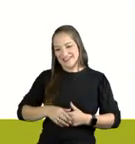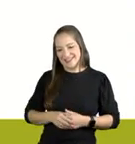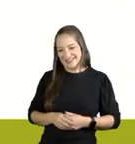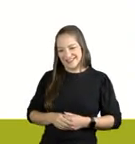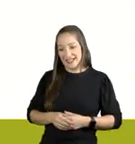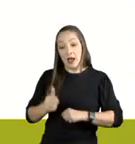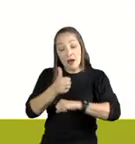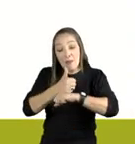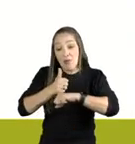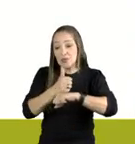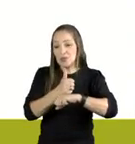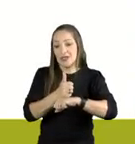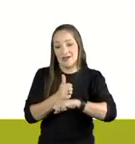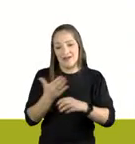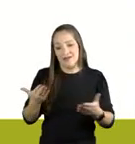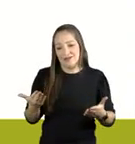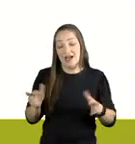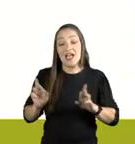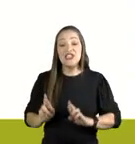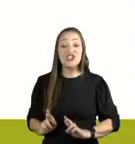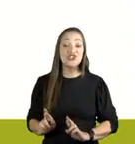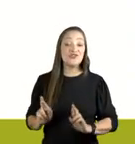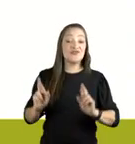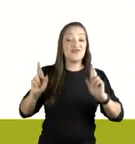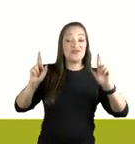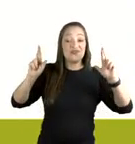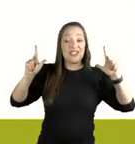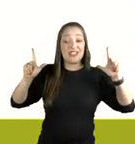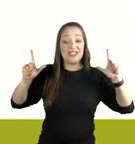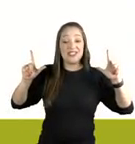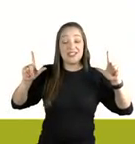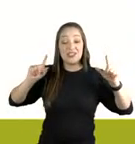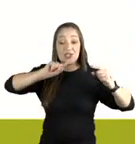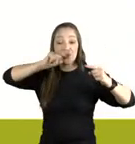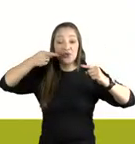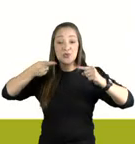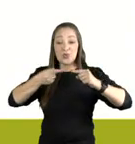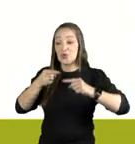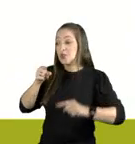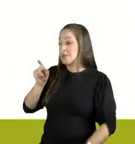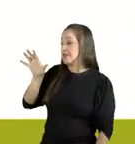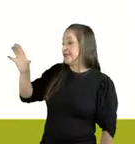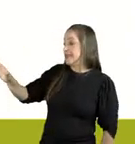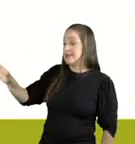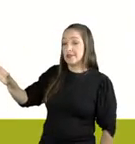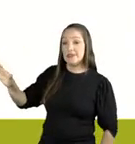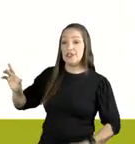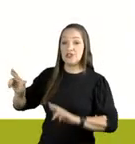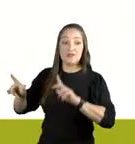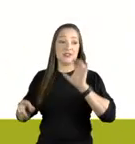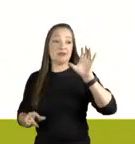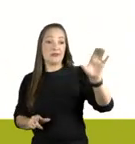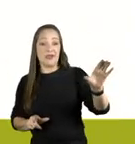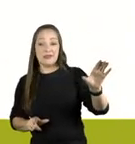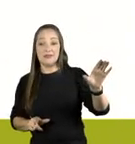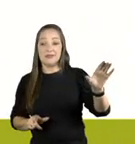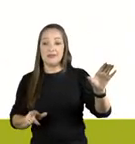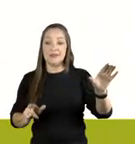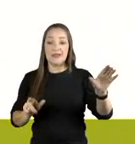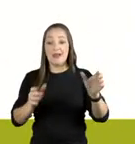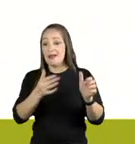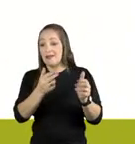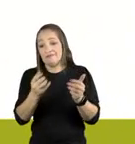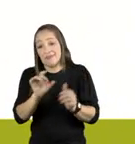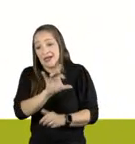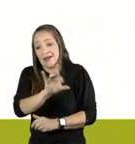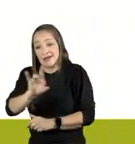é totalmente diferente do objetivo do Felipe ou do objetivo de alguém